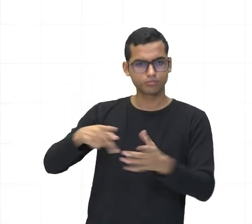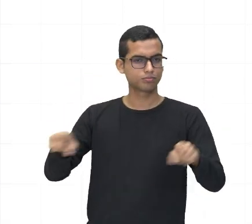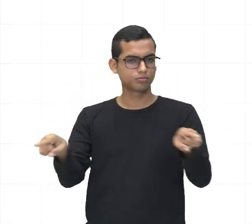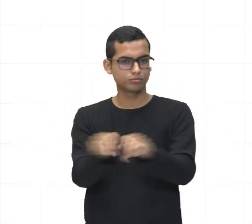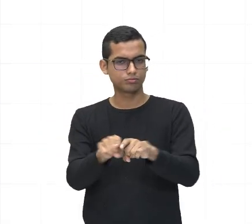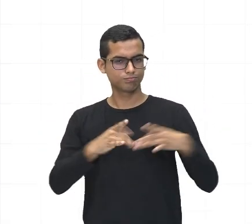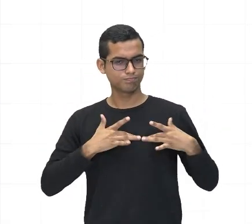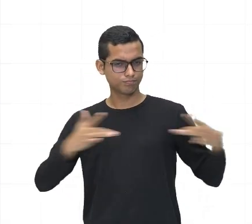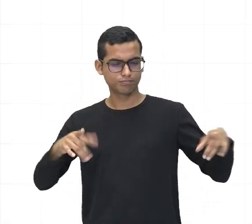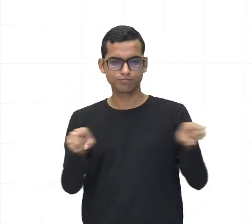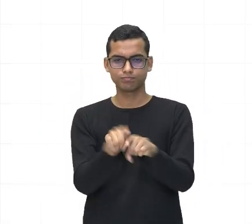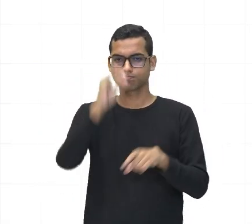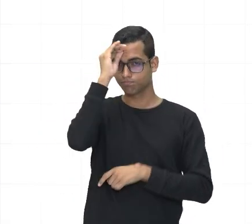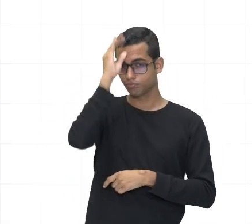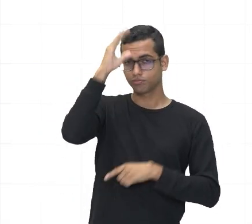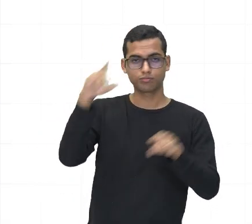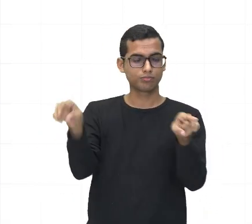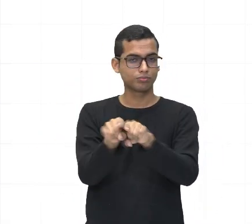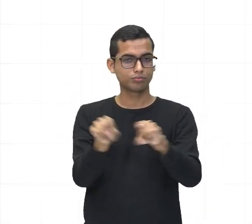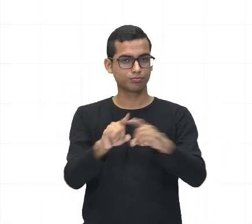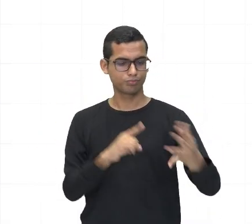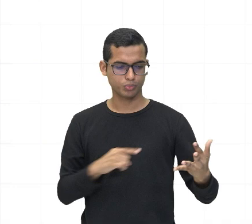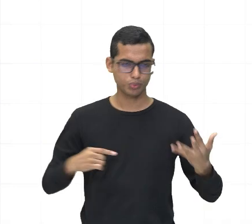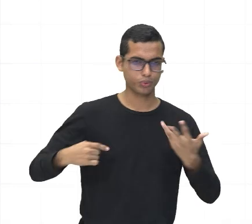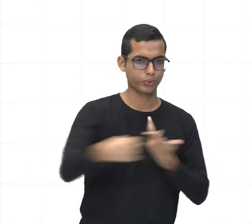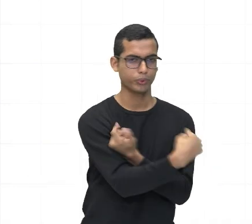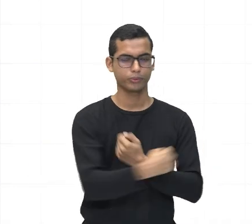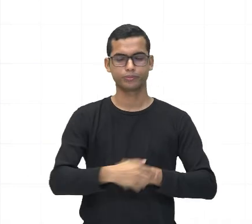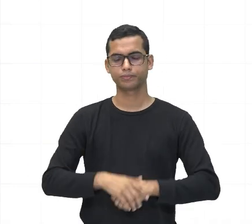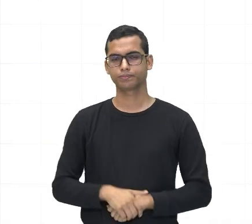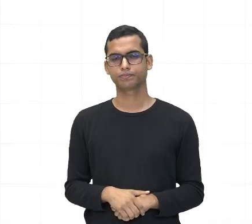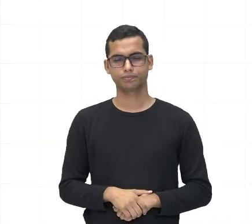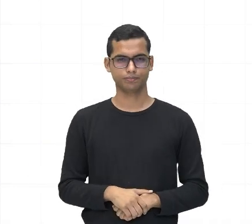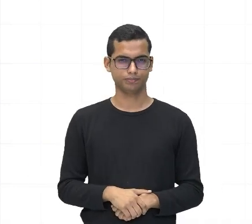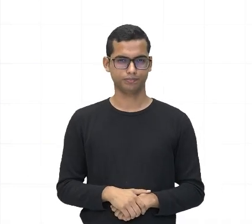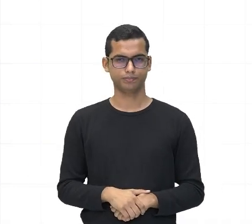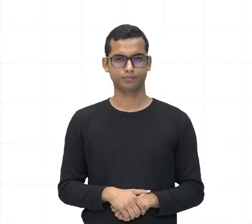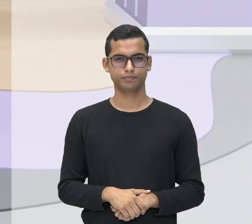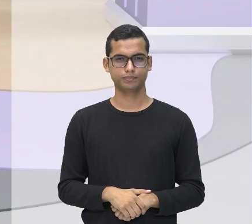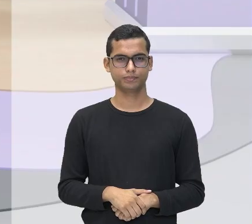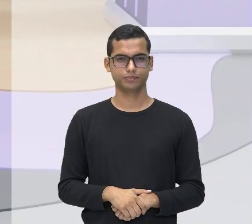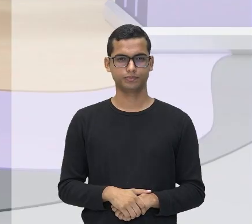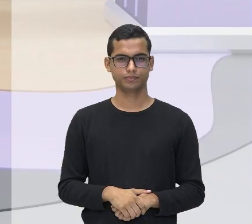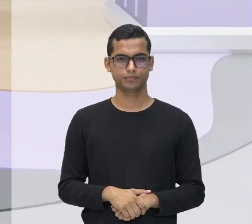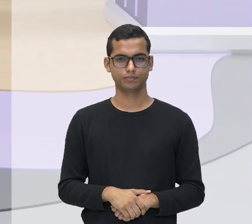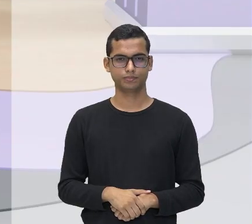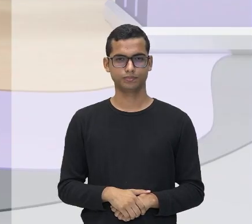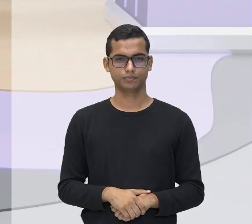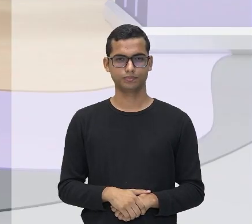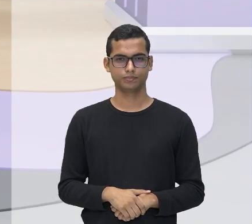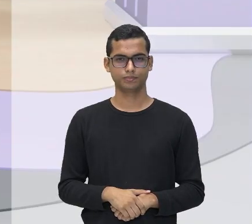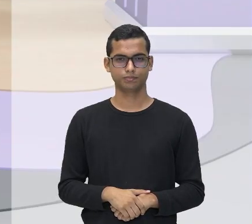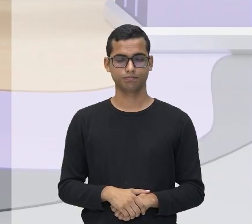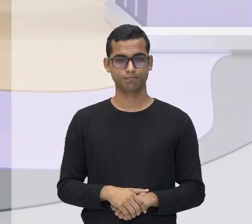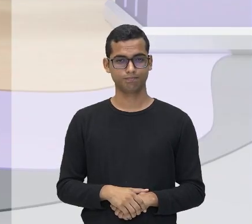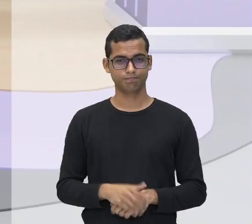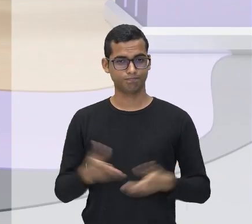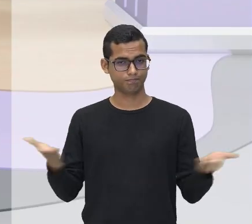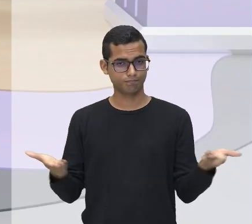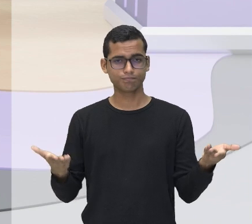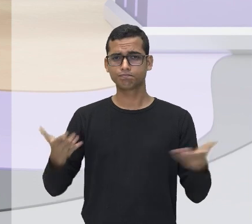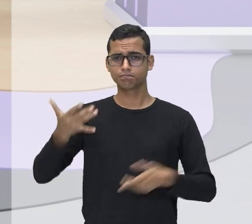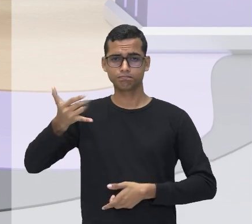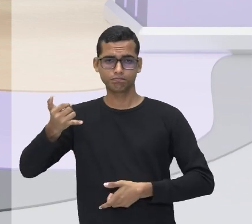liberdade, a verdade, a solidariedade, a sabedoria e outros. Então agora pegue a